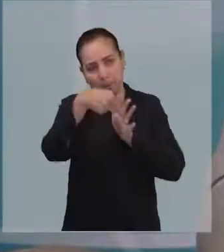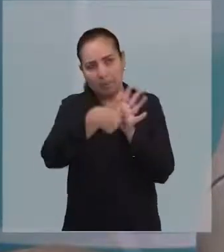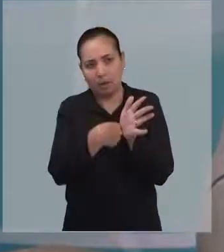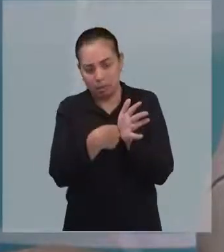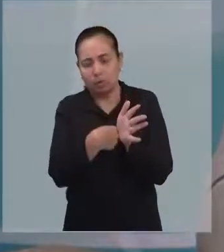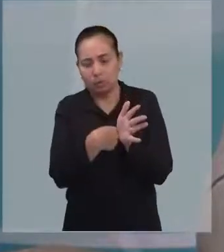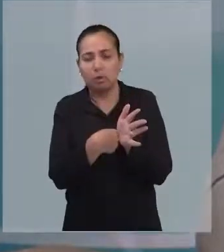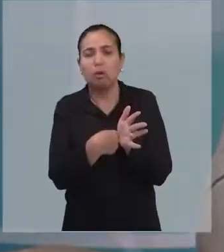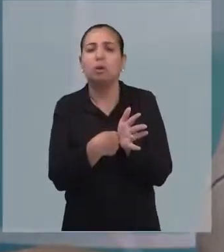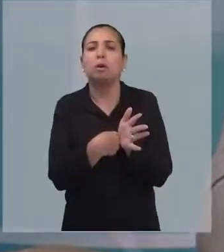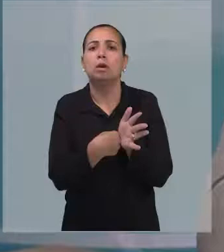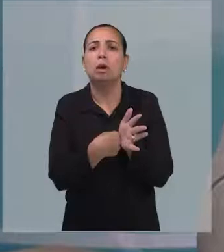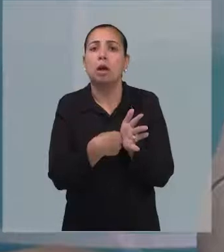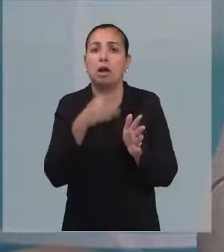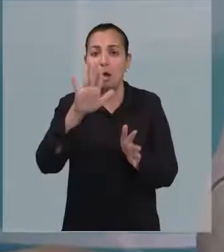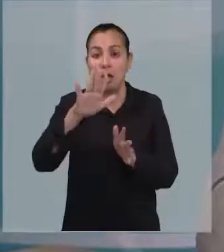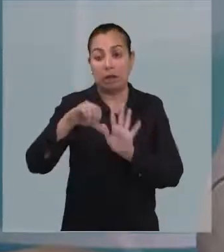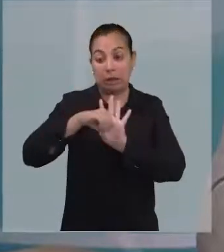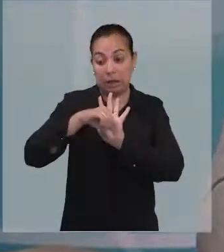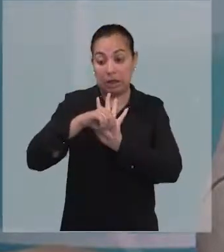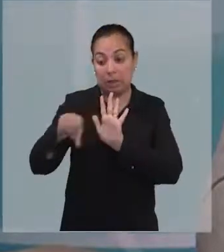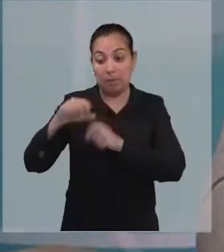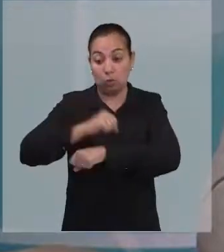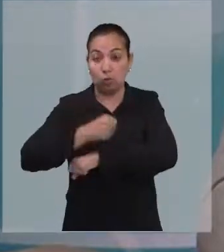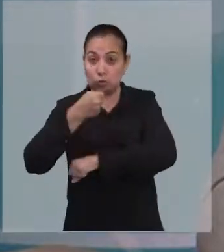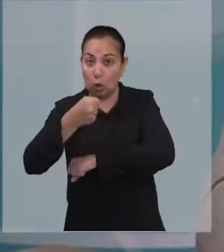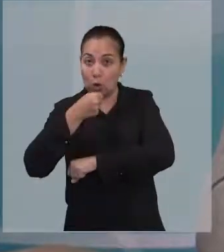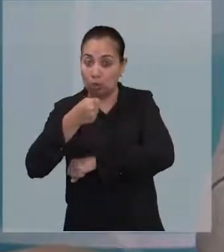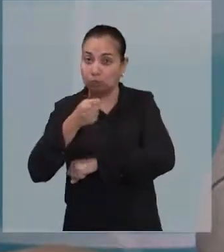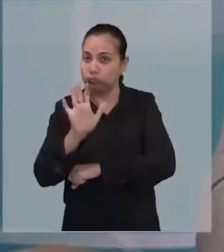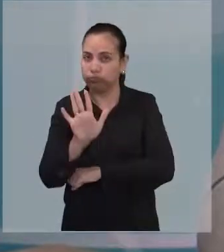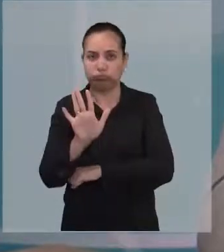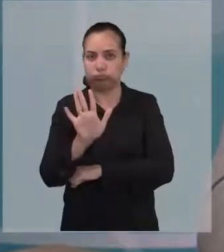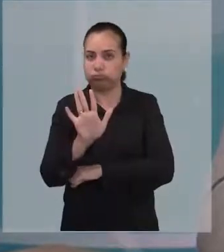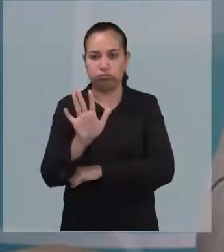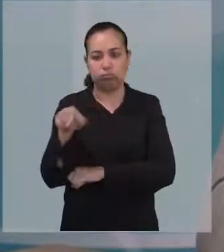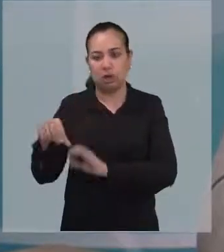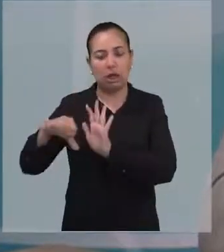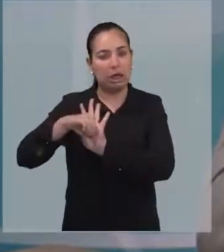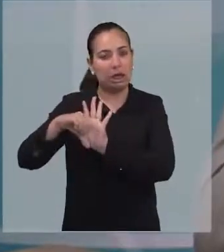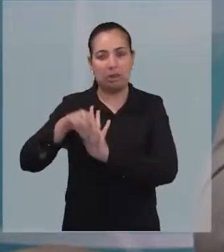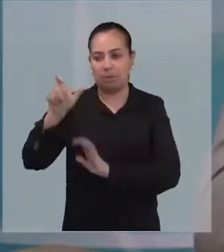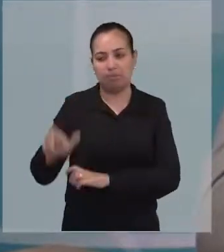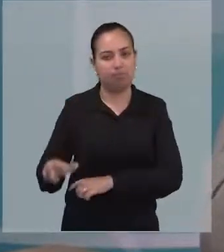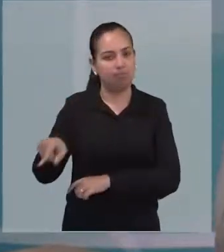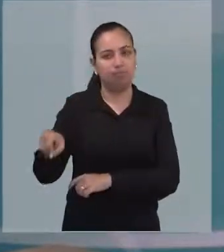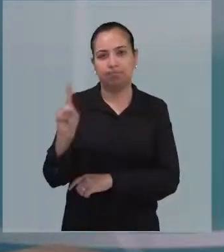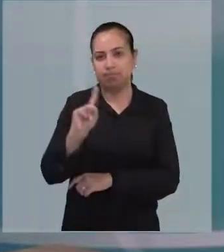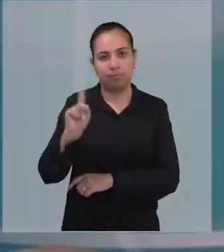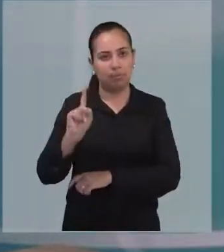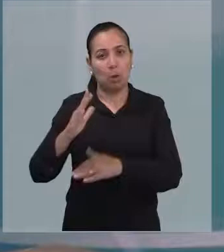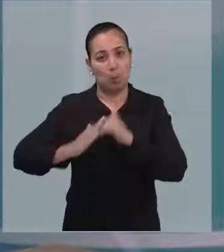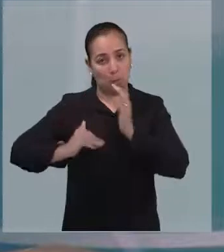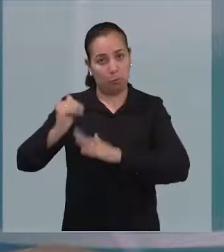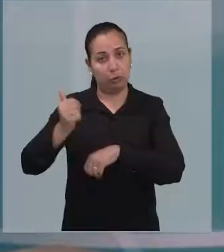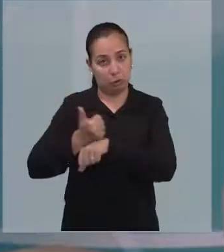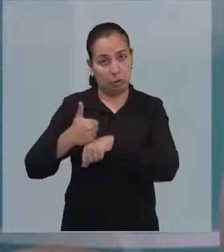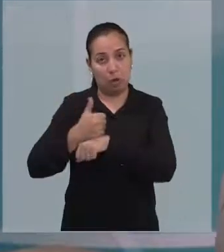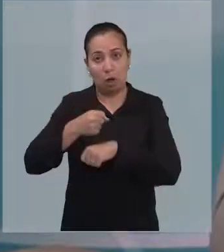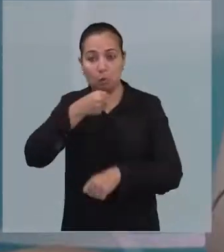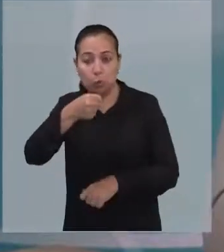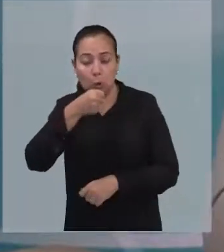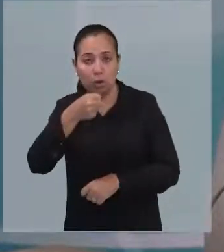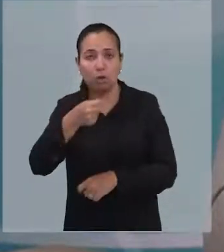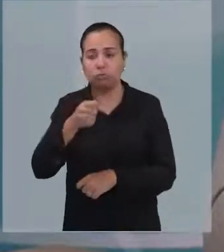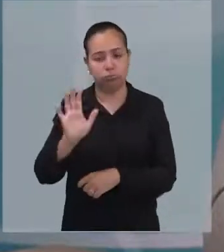me perguntou, Arnaldo, crime de jornalista não tem nem o que discutir. Eu não vejo crime algum do jornalista, até porque